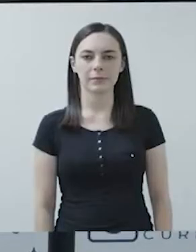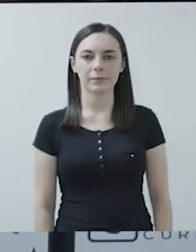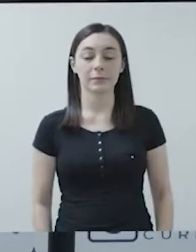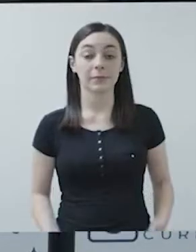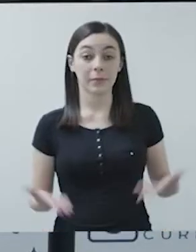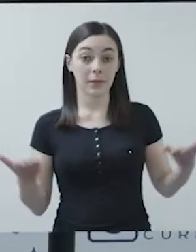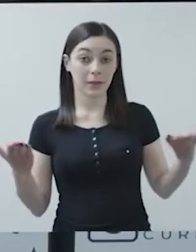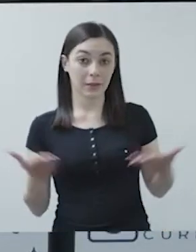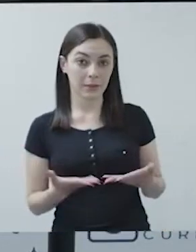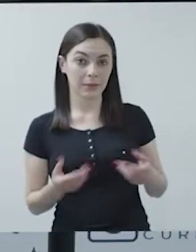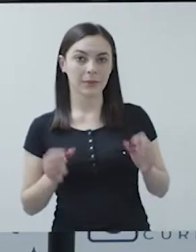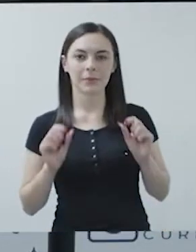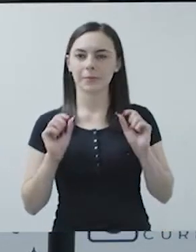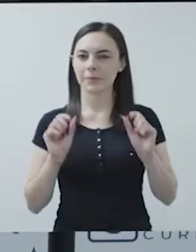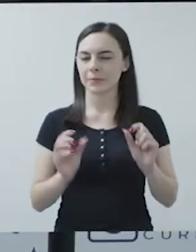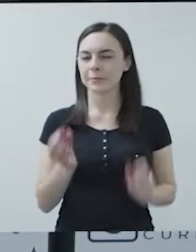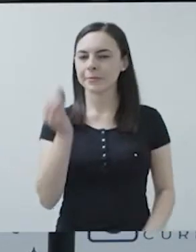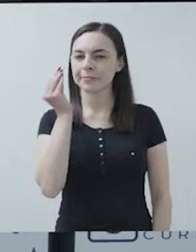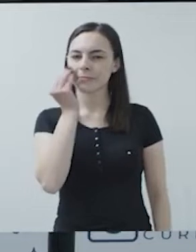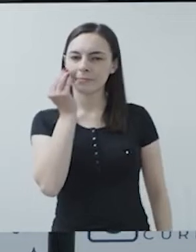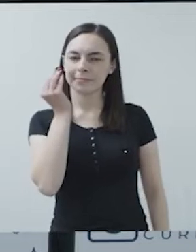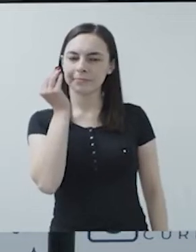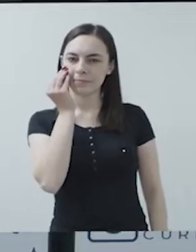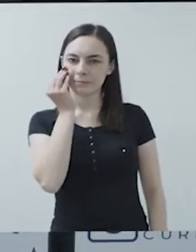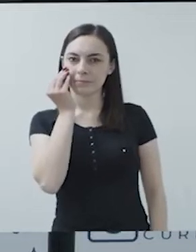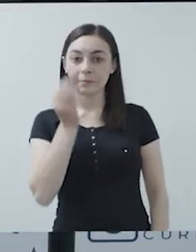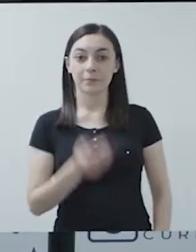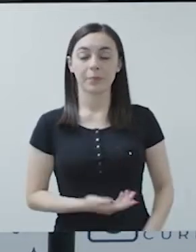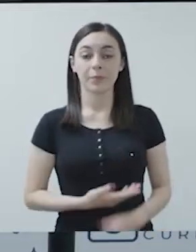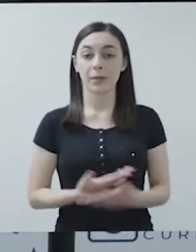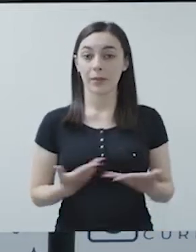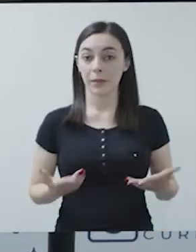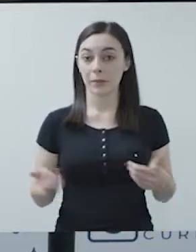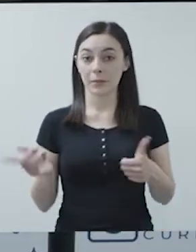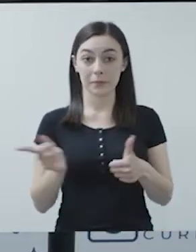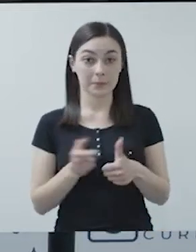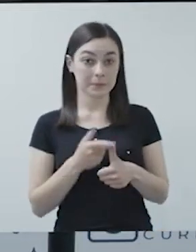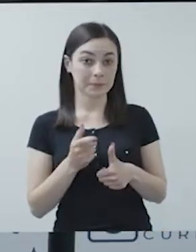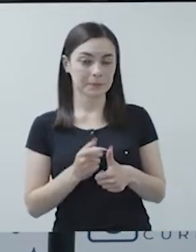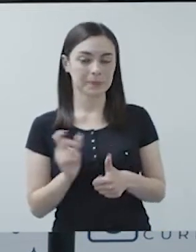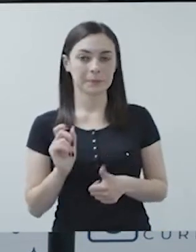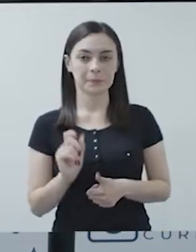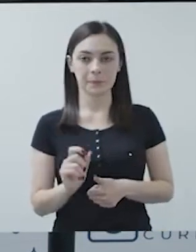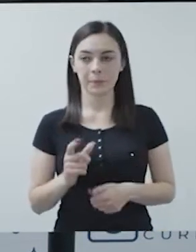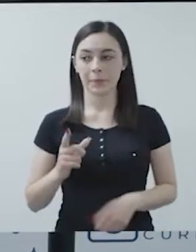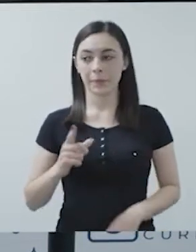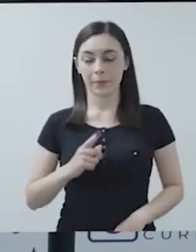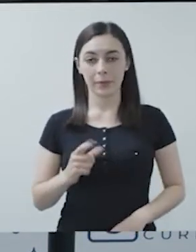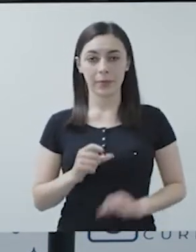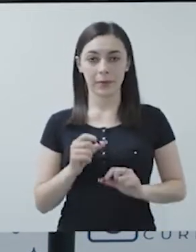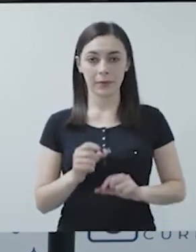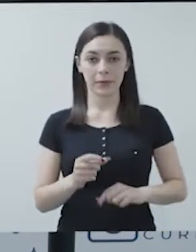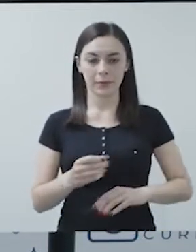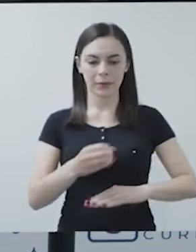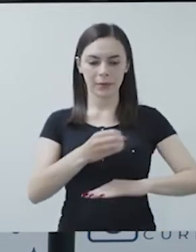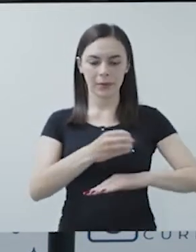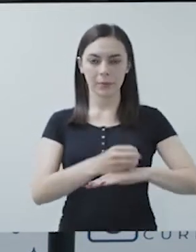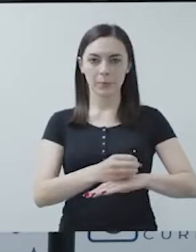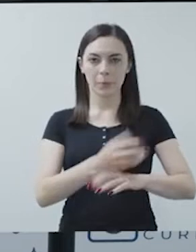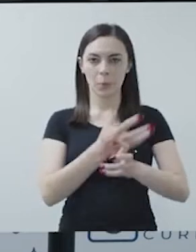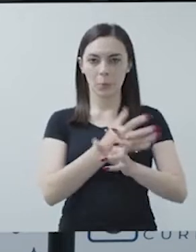Então agora vamos para as nossas experiências. Primeira aqui, eu tenho um copo